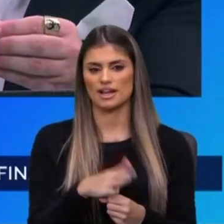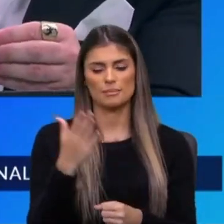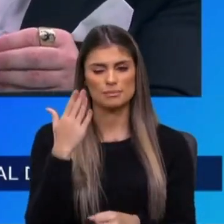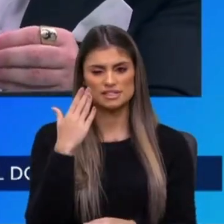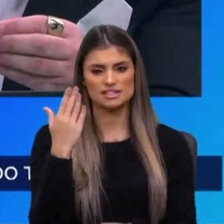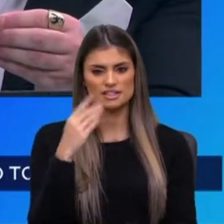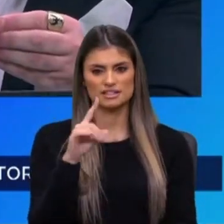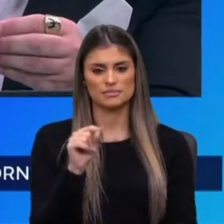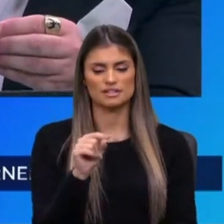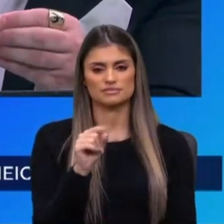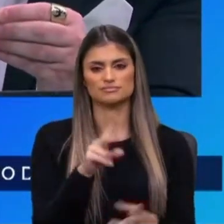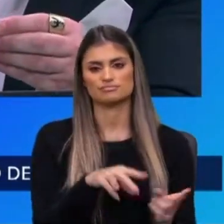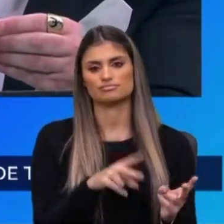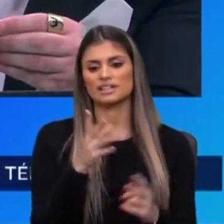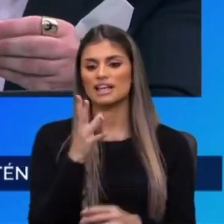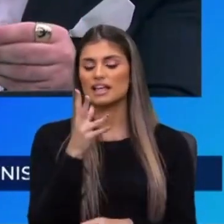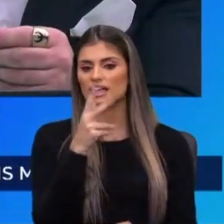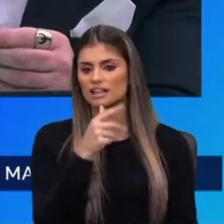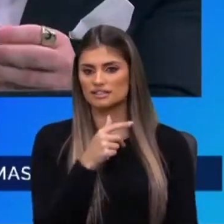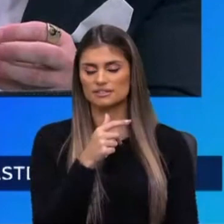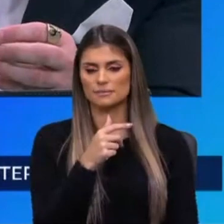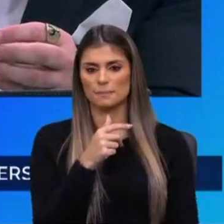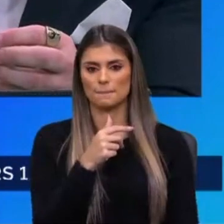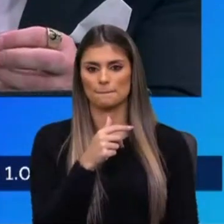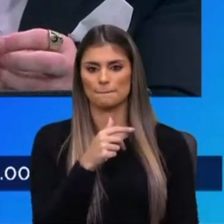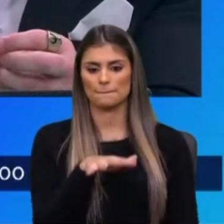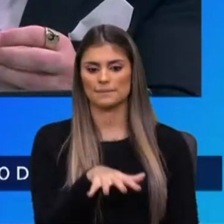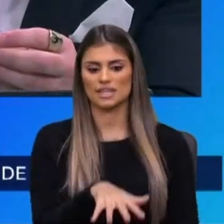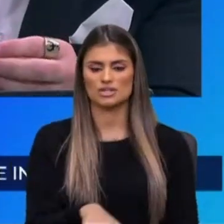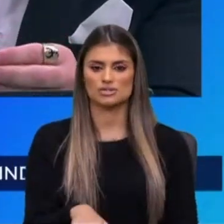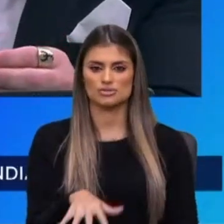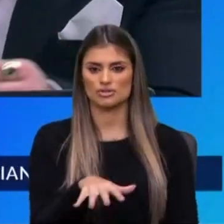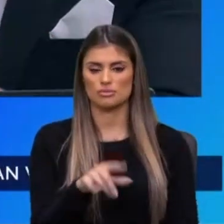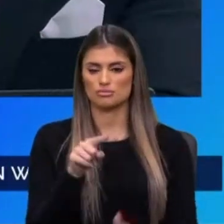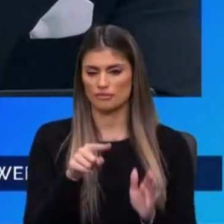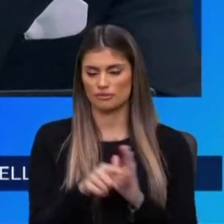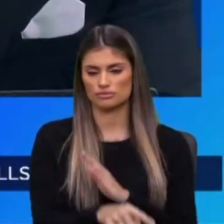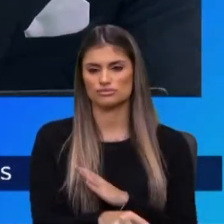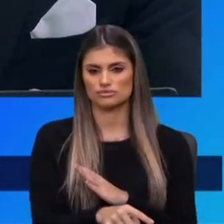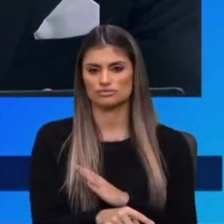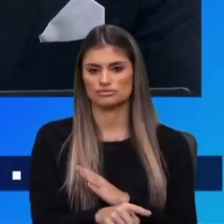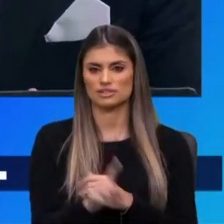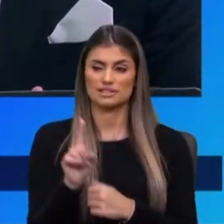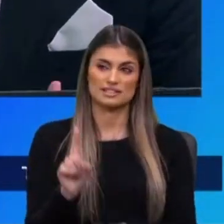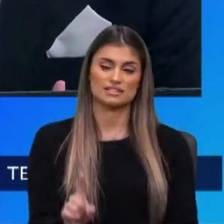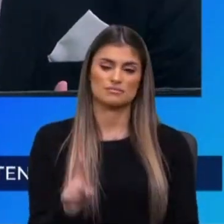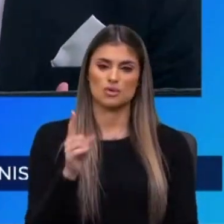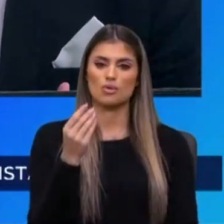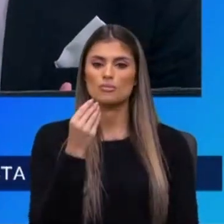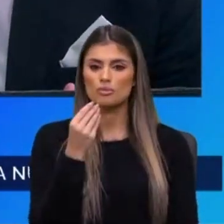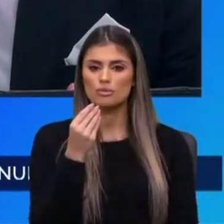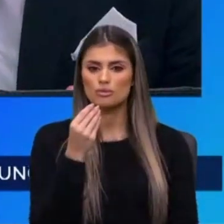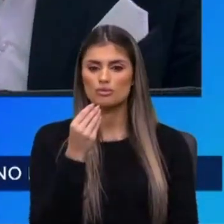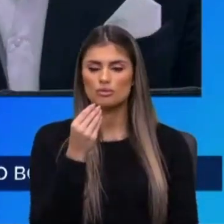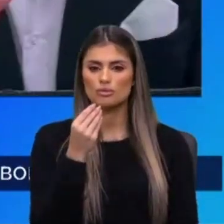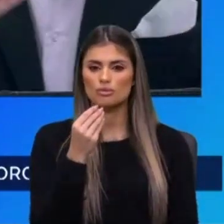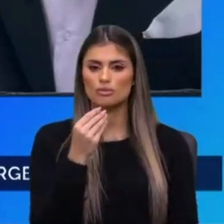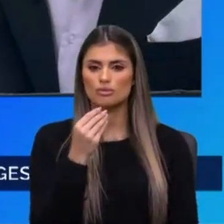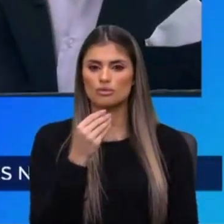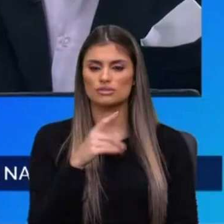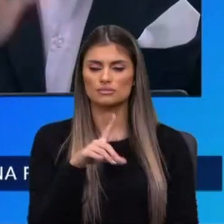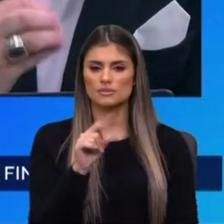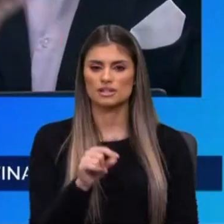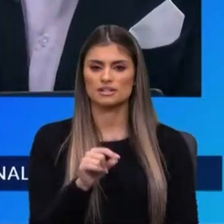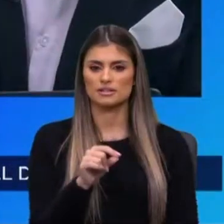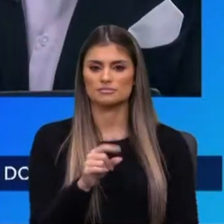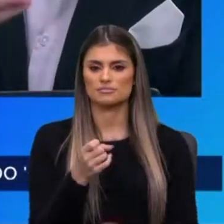de transferir calor, transportar calor das zonas mais profundas do planeta até à superfície. Como? Com vulcões, por exemplo. Temos cada